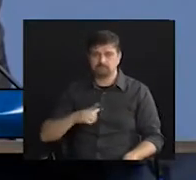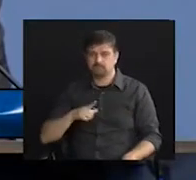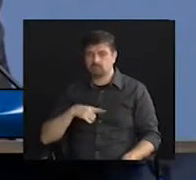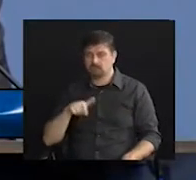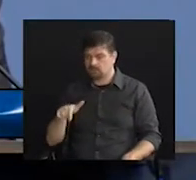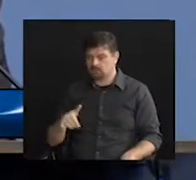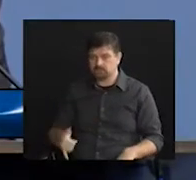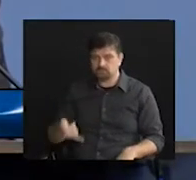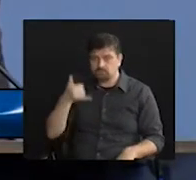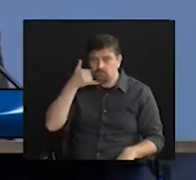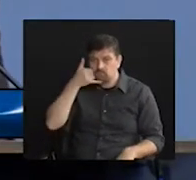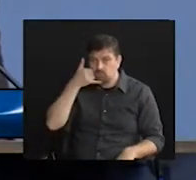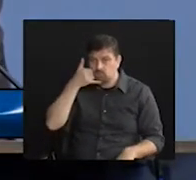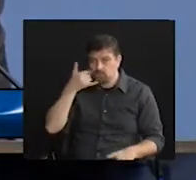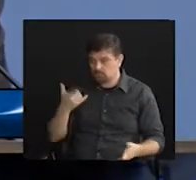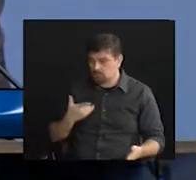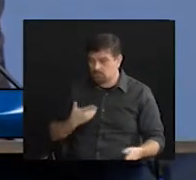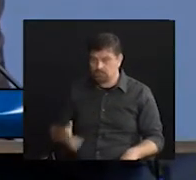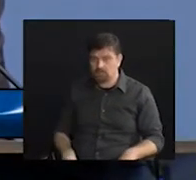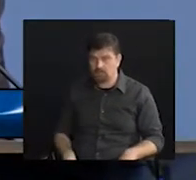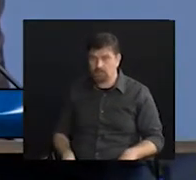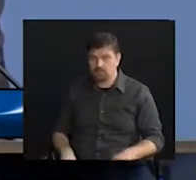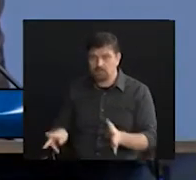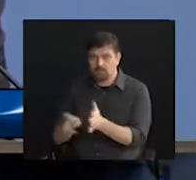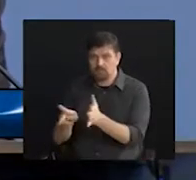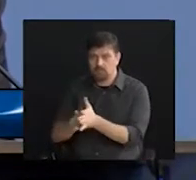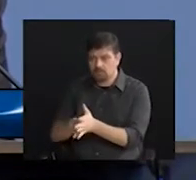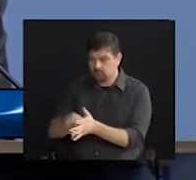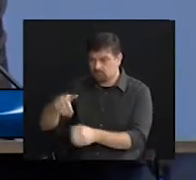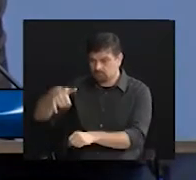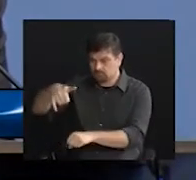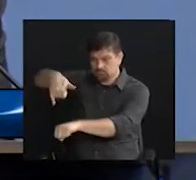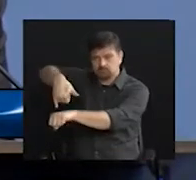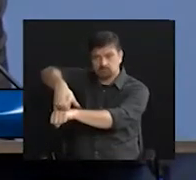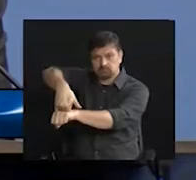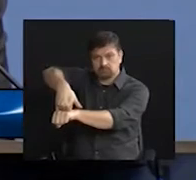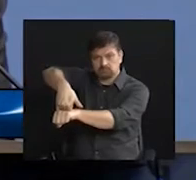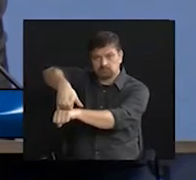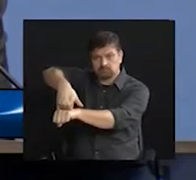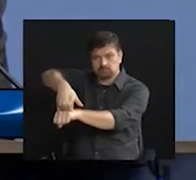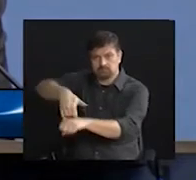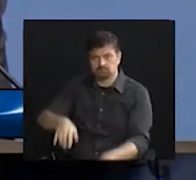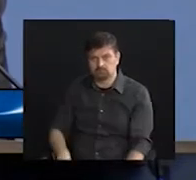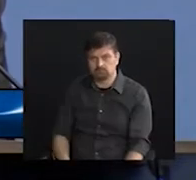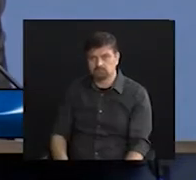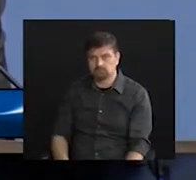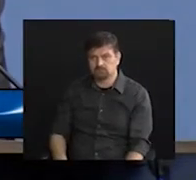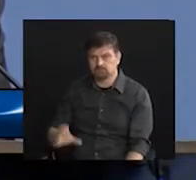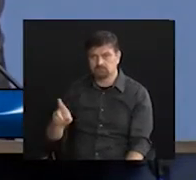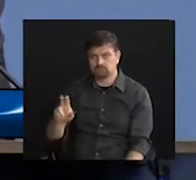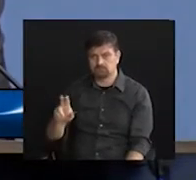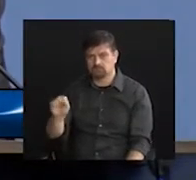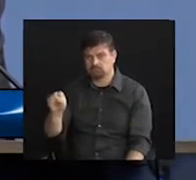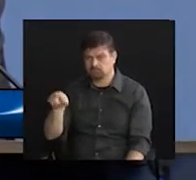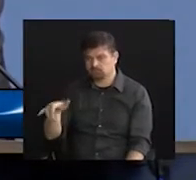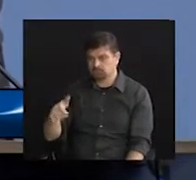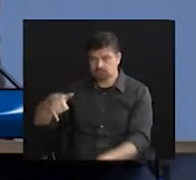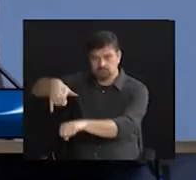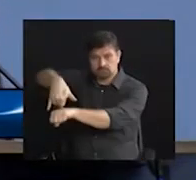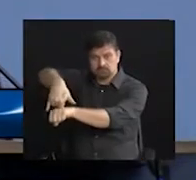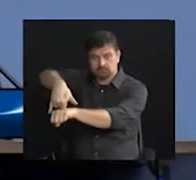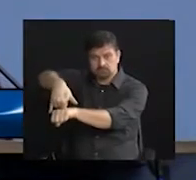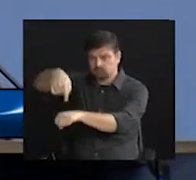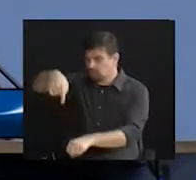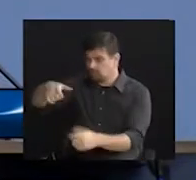de contato para ligar. O curioso era que o telefone era o próprio telefone do CRAS. Você liga no telefone e toca